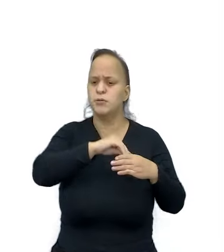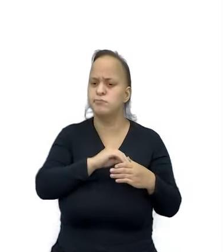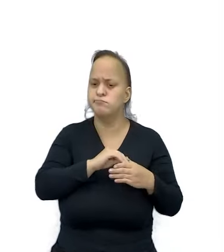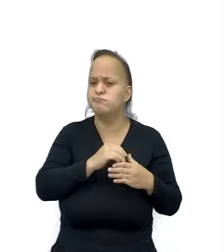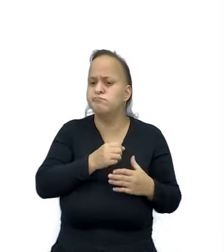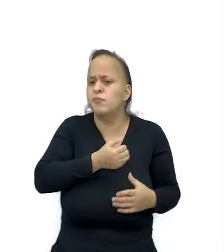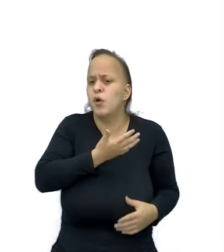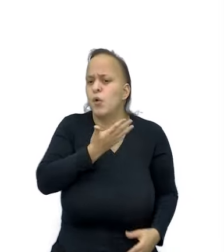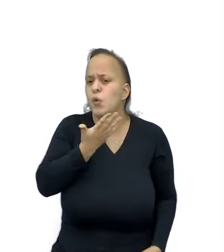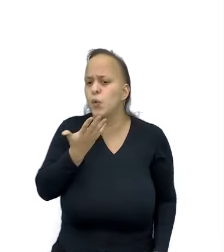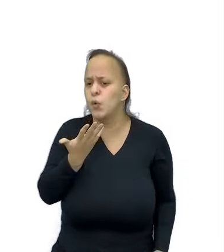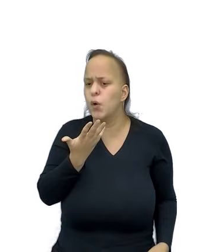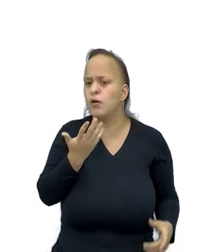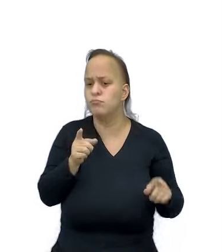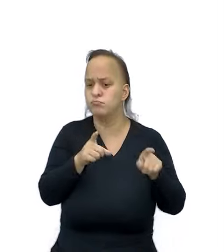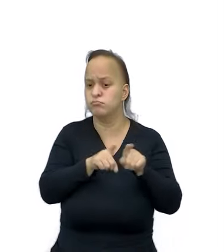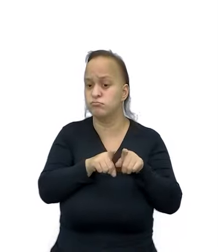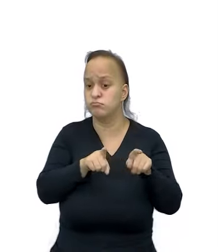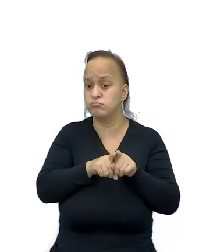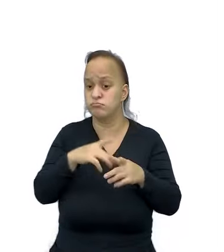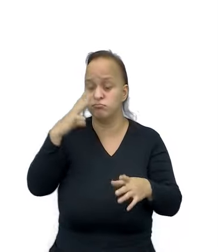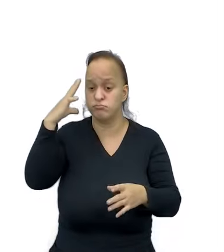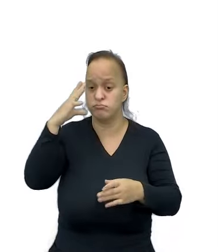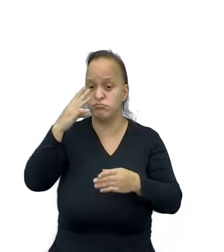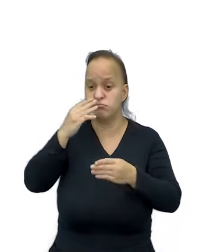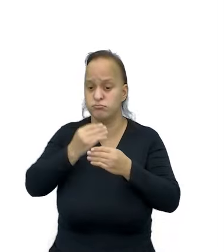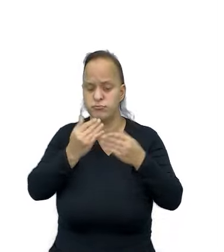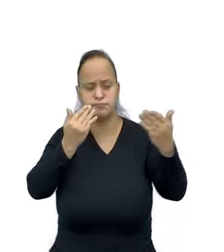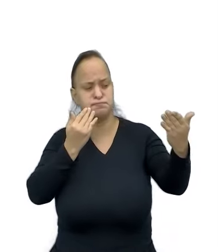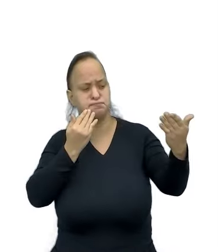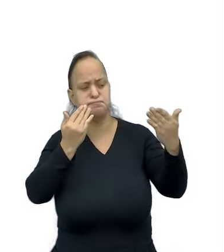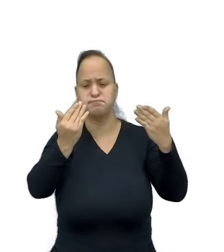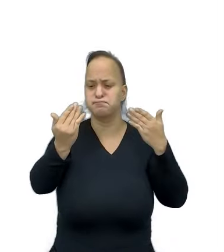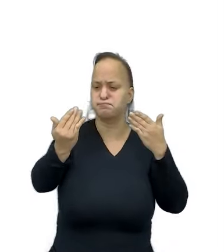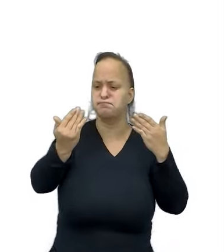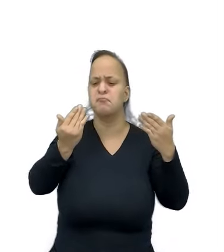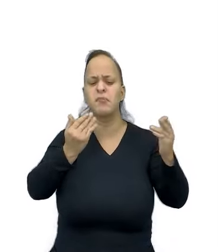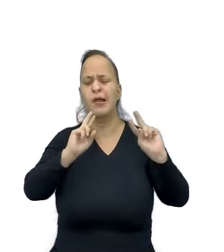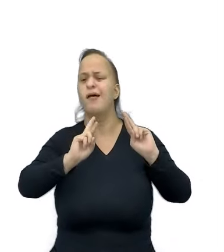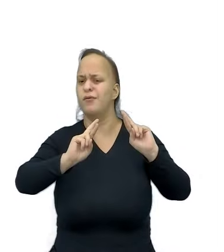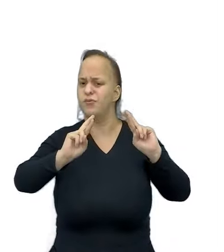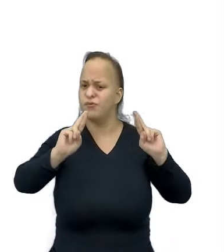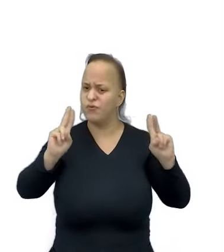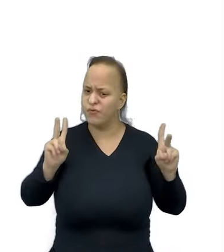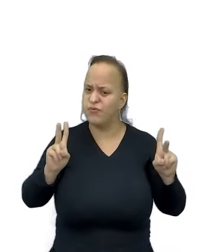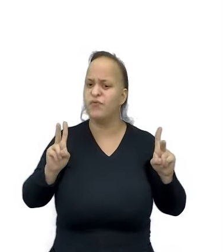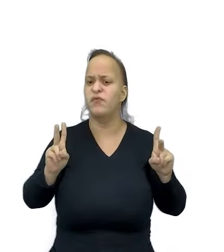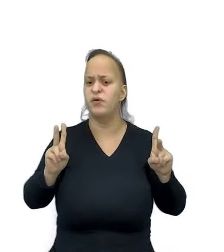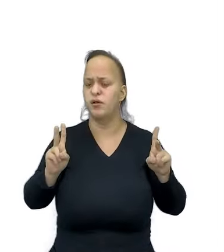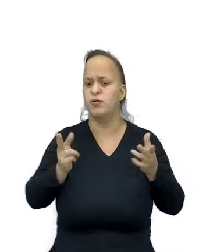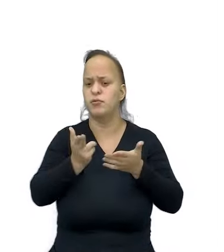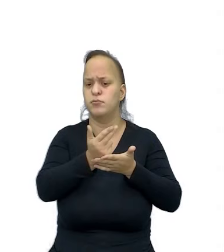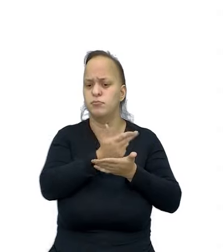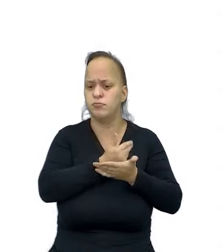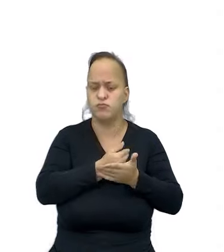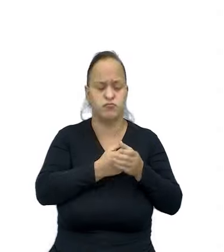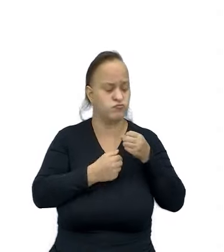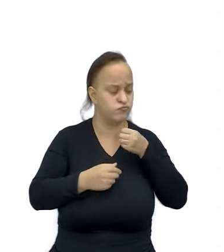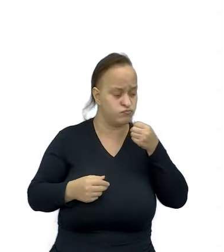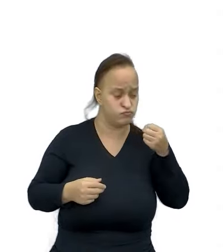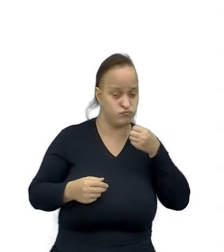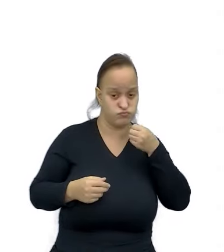Pode-se fazer também uma comparação com esse resumo, né? O que muda de uma questão para outra. Então, trabalhar aí a questão do gênero de entrevista,